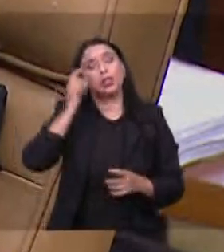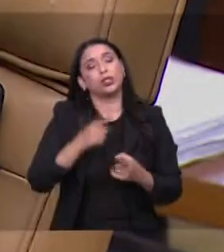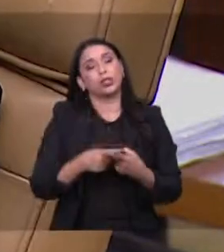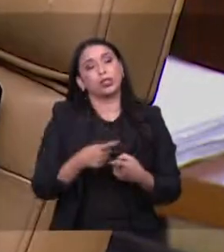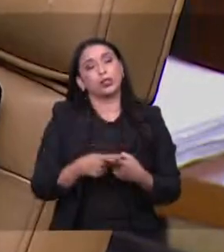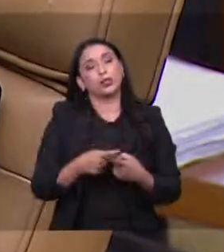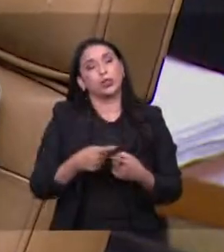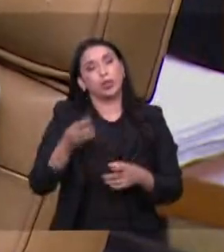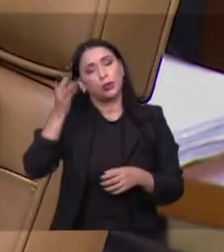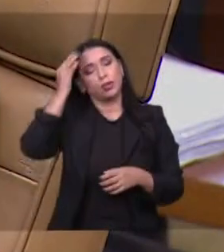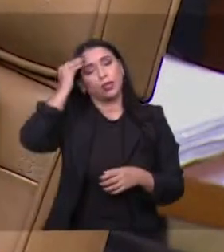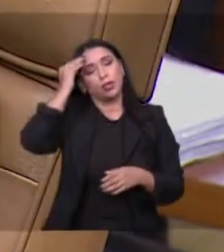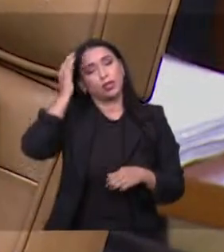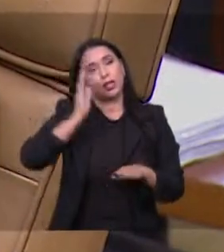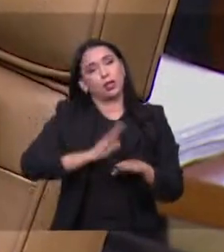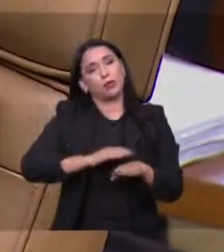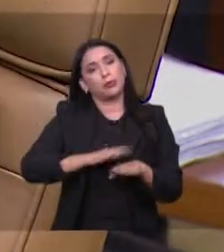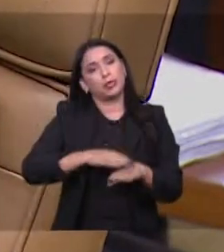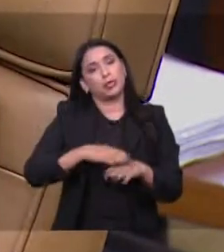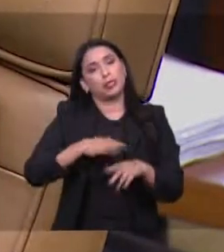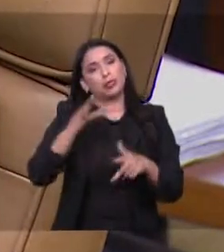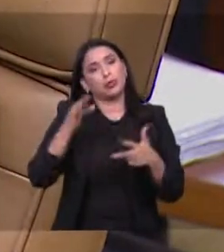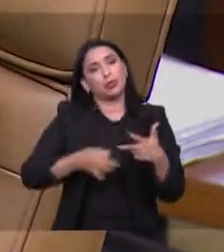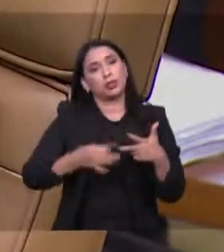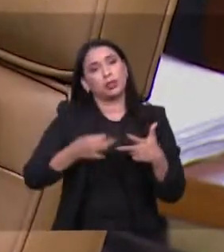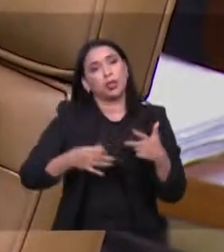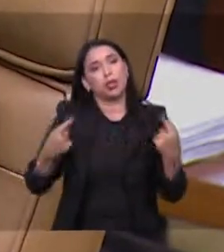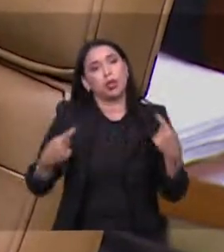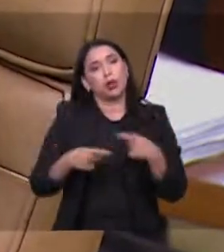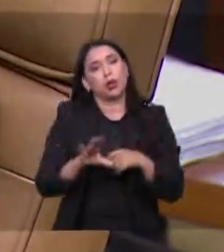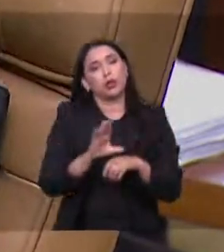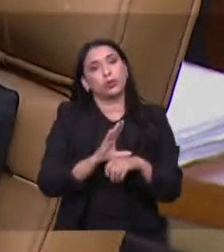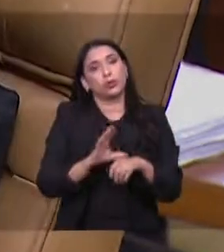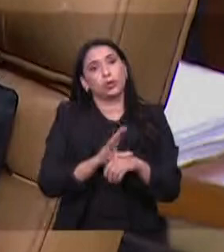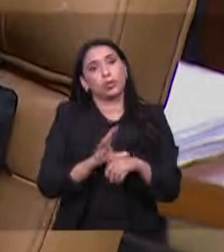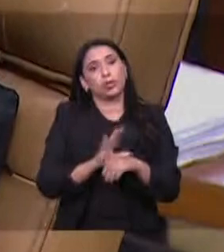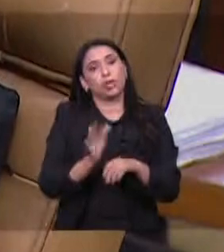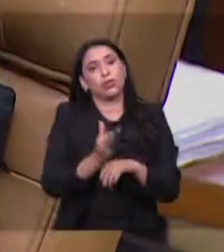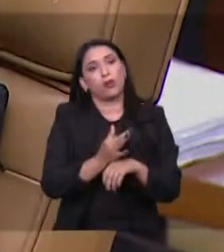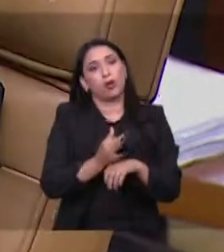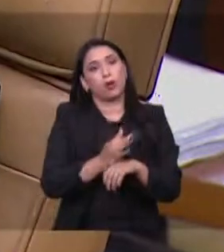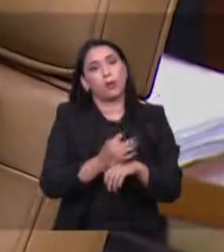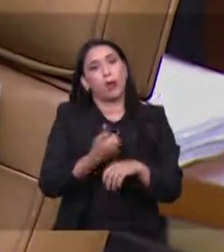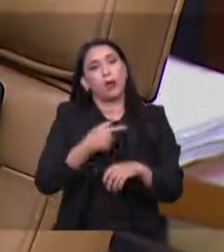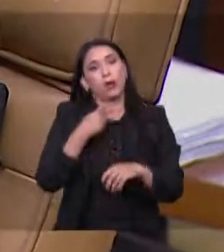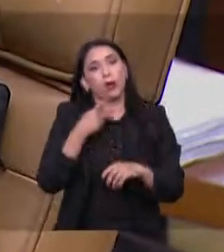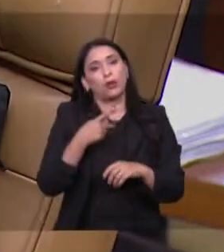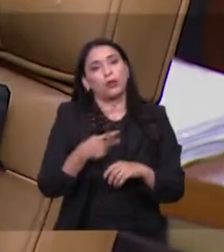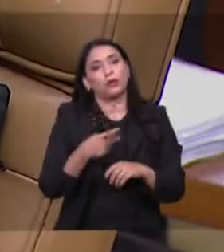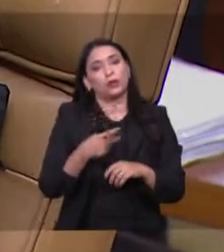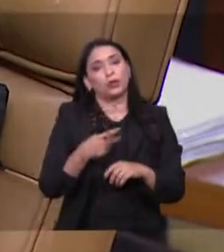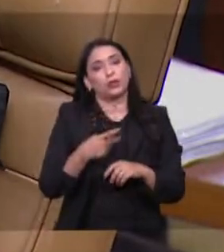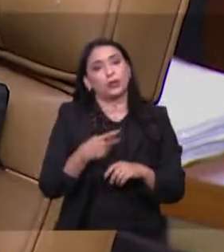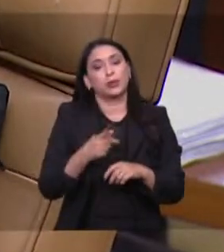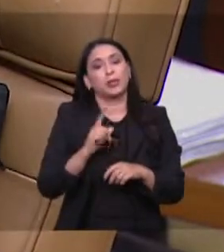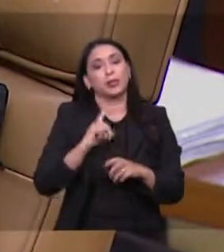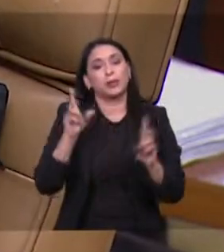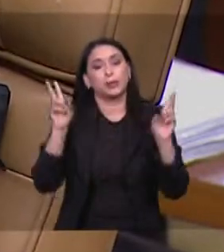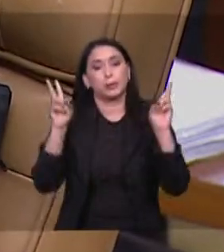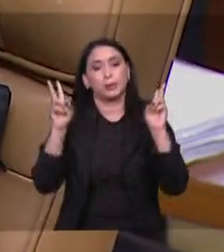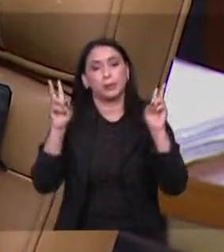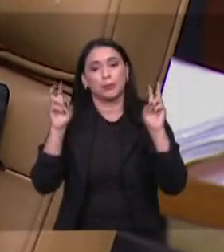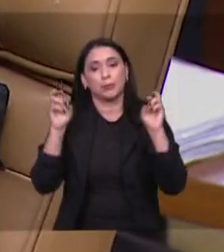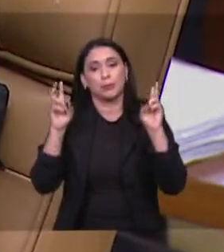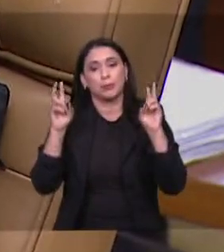que era competência do Poder Judiciário, daí a inconstitucionalidade formal. Eu mencionei aqui a questão